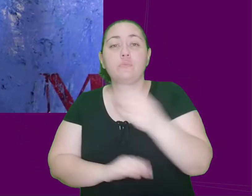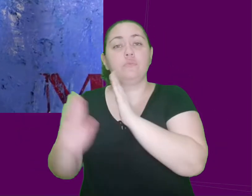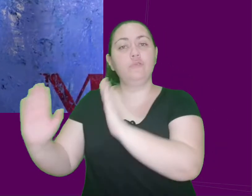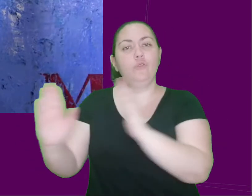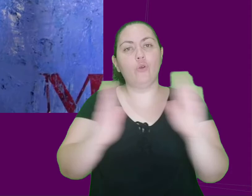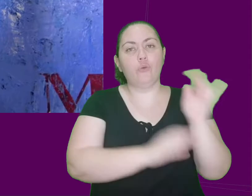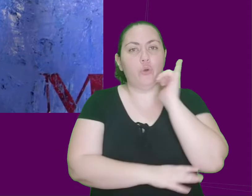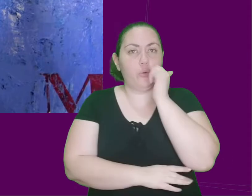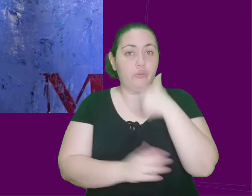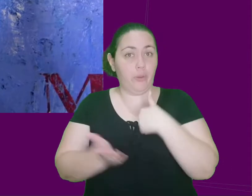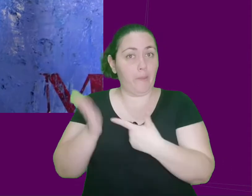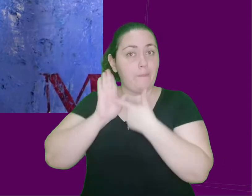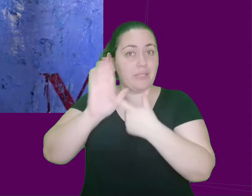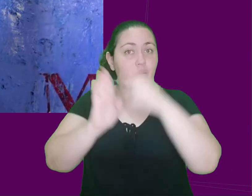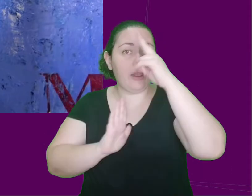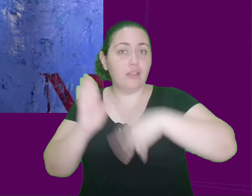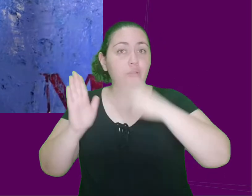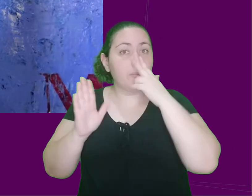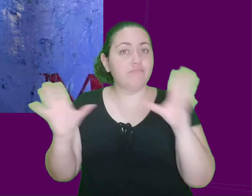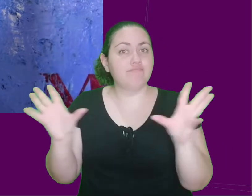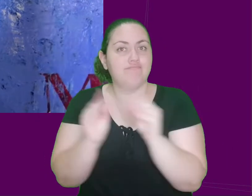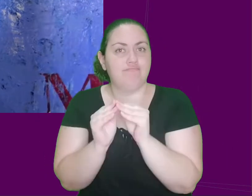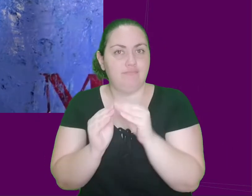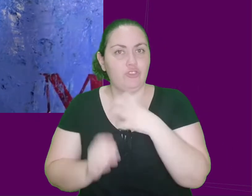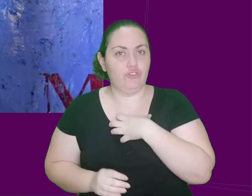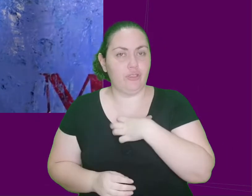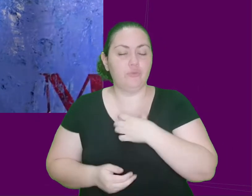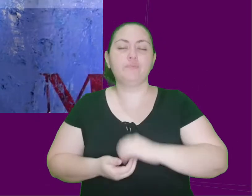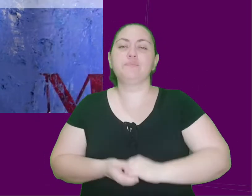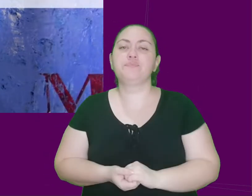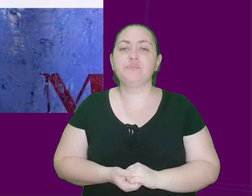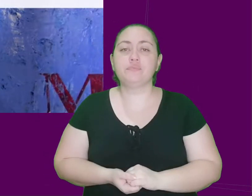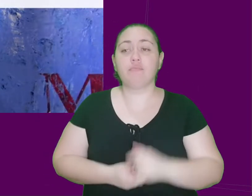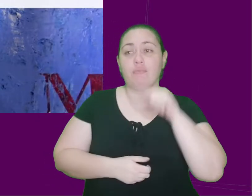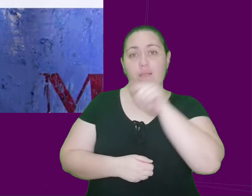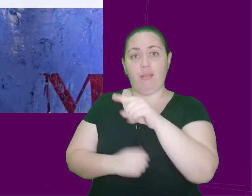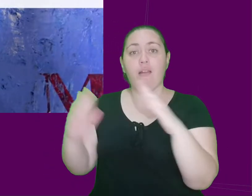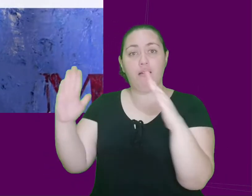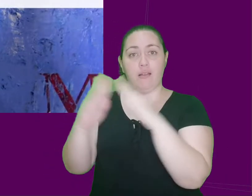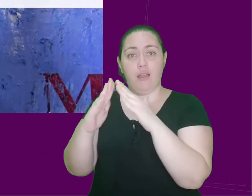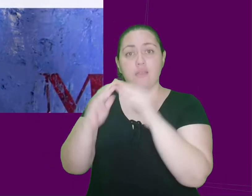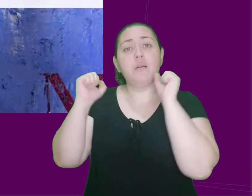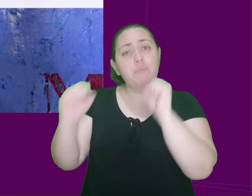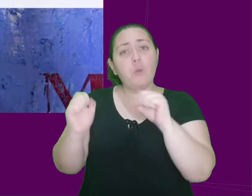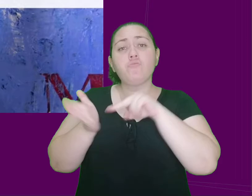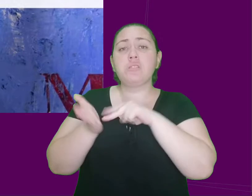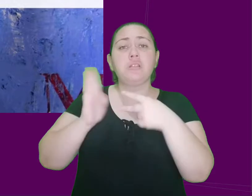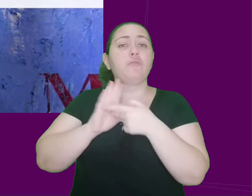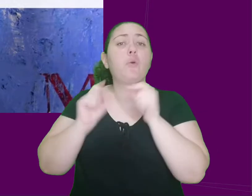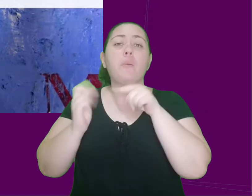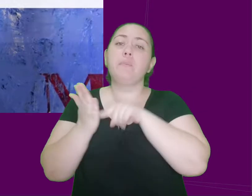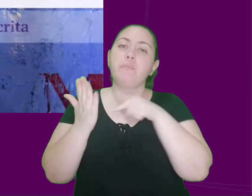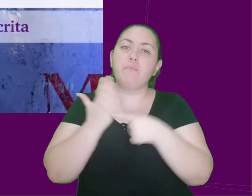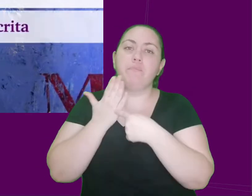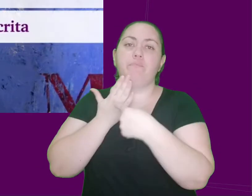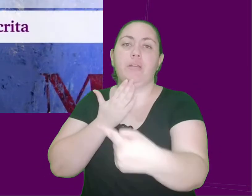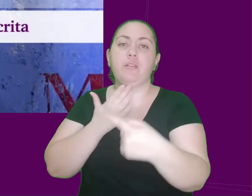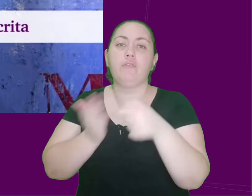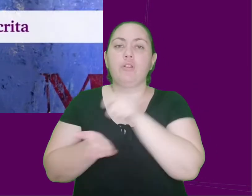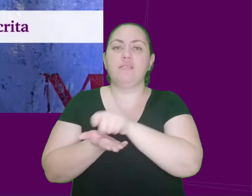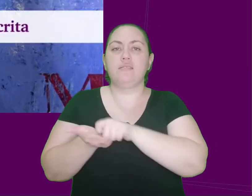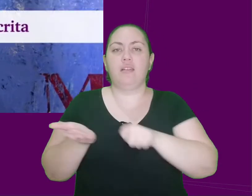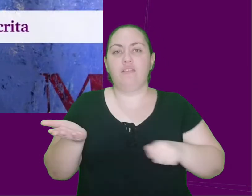que faço aqui de forma resumida. Assim, a casa pode ser vista como metáfora da